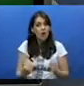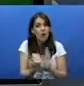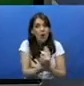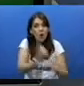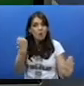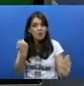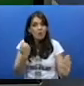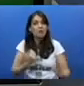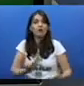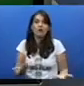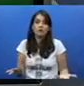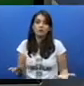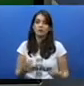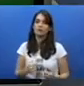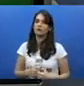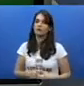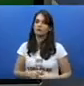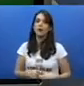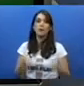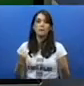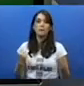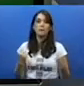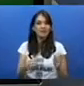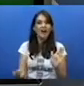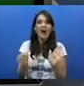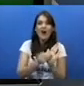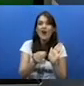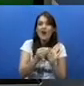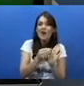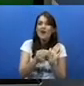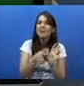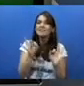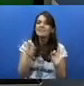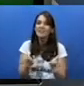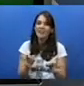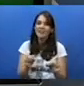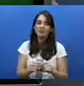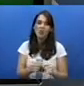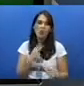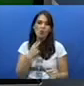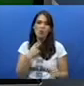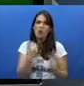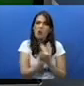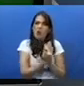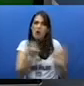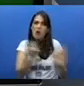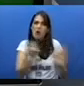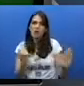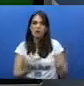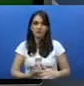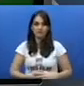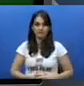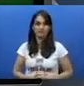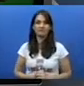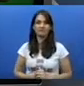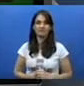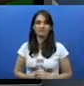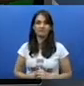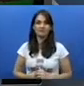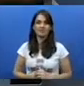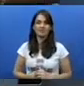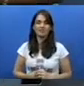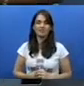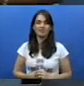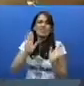você não coloca aquilo de forma escrita no papel, quem for ler não entende algum fato importante que você omitiu, ou seja,